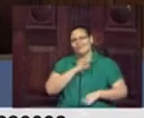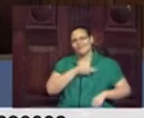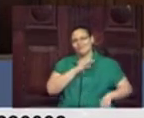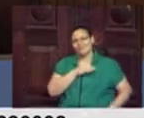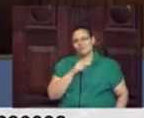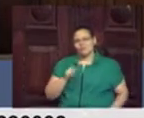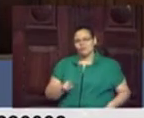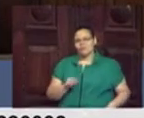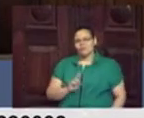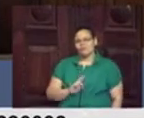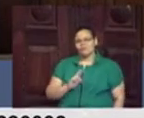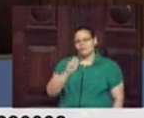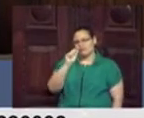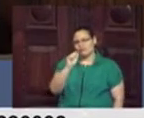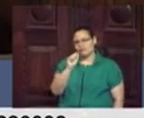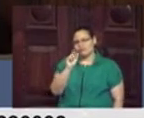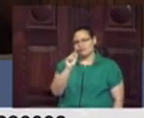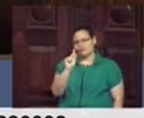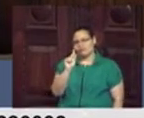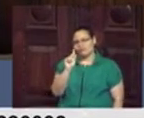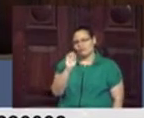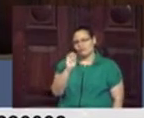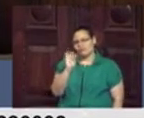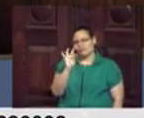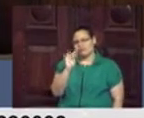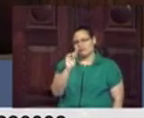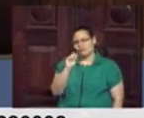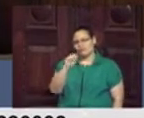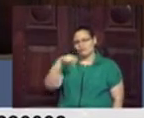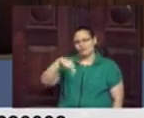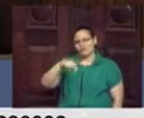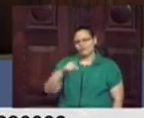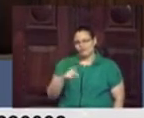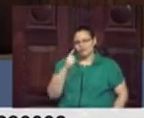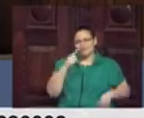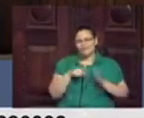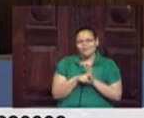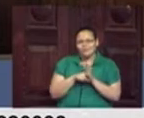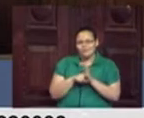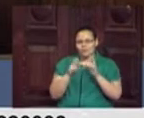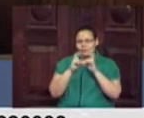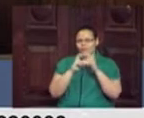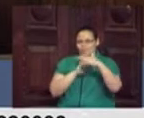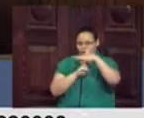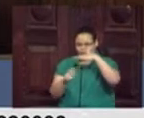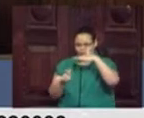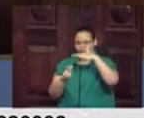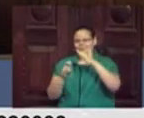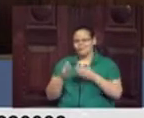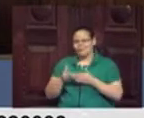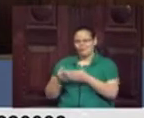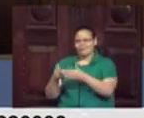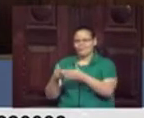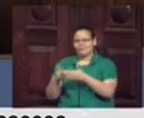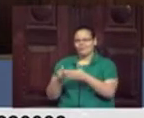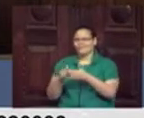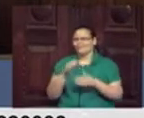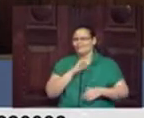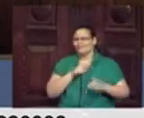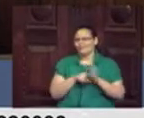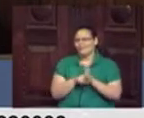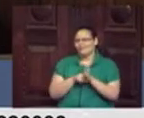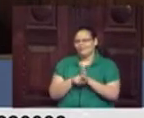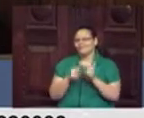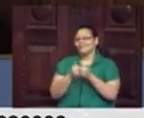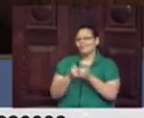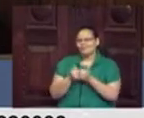de transporte, que fiscaliza metrô, barca, mas não fiscaliza o ônibus. É o Detro do próprio governo.